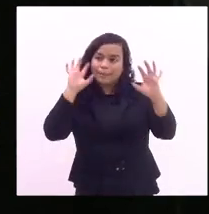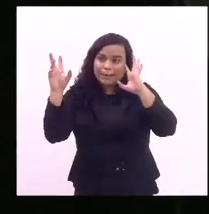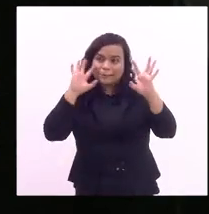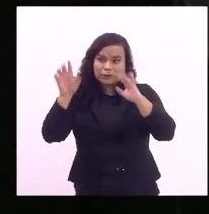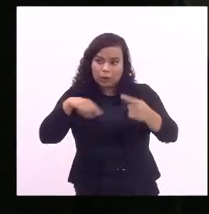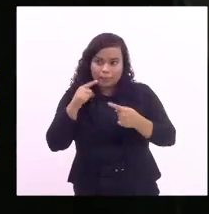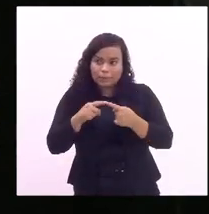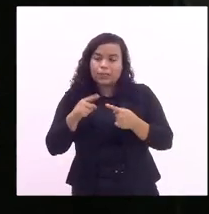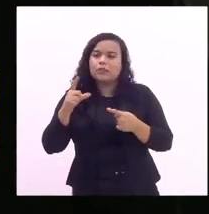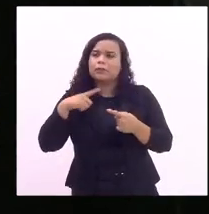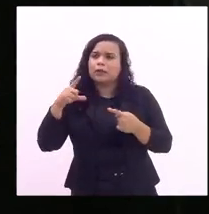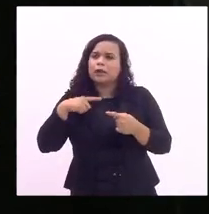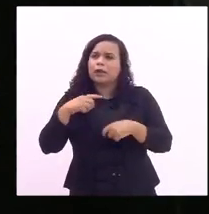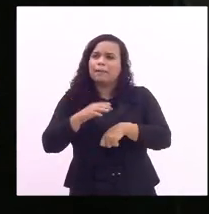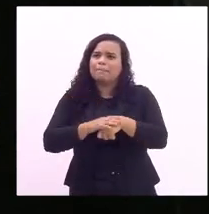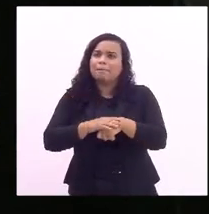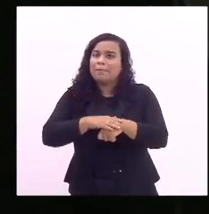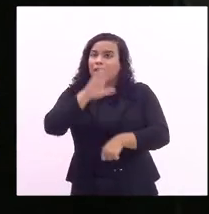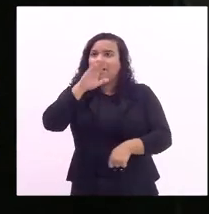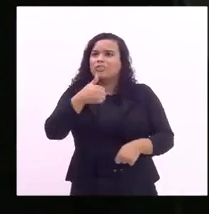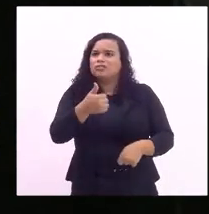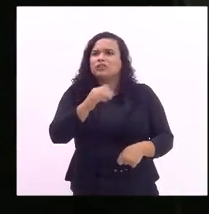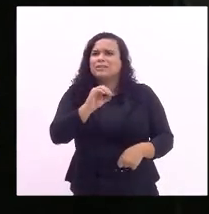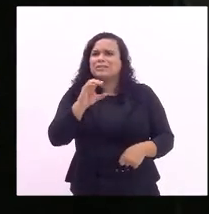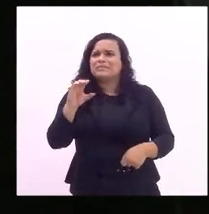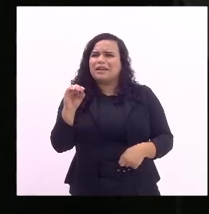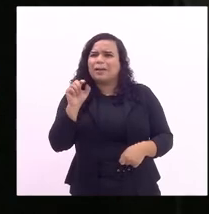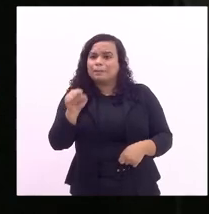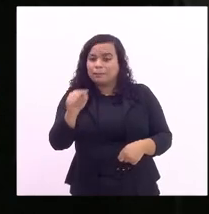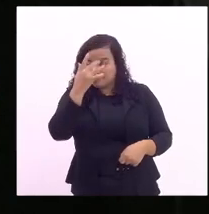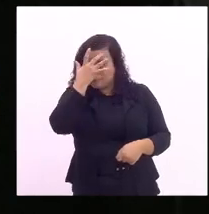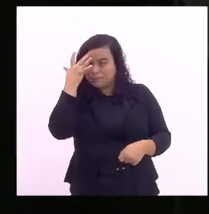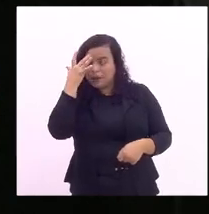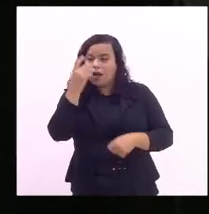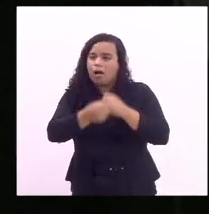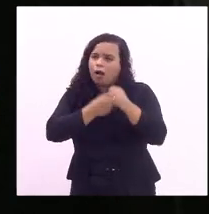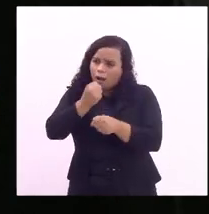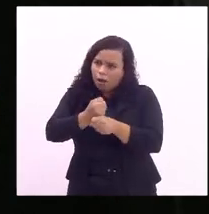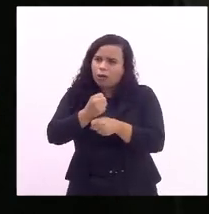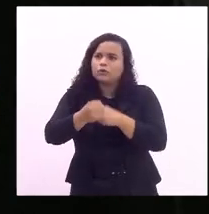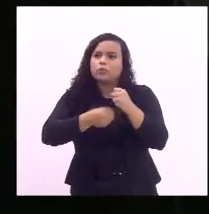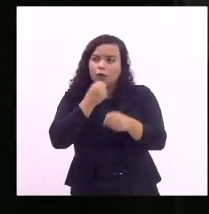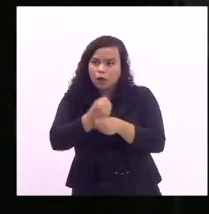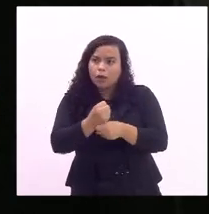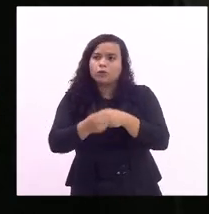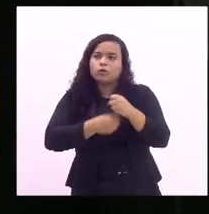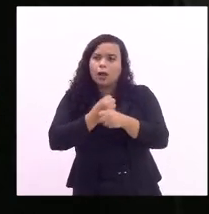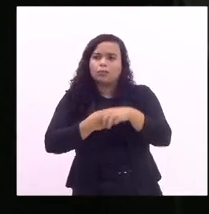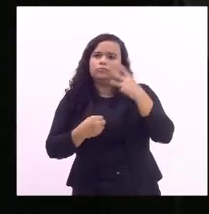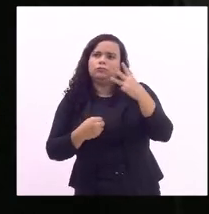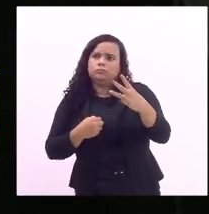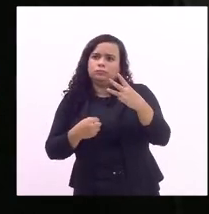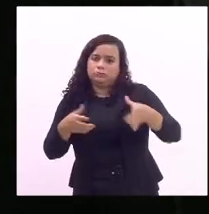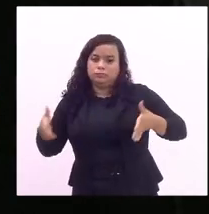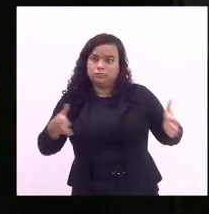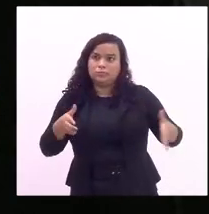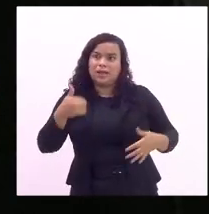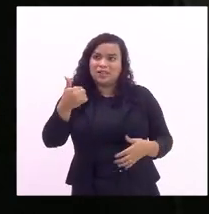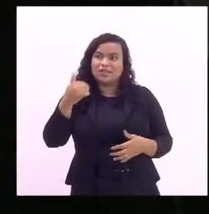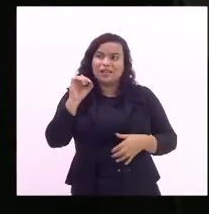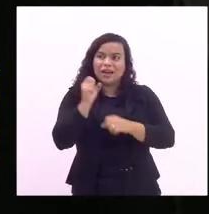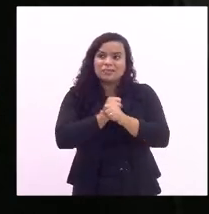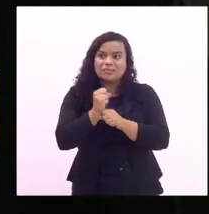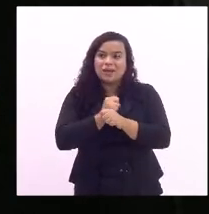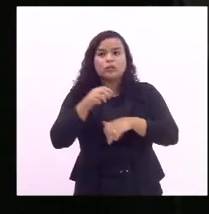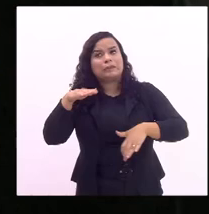de aumentar 100 mil pessoas por ano, em 10 anos, talvez nós tenhamos